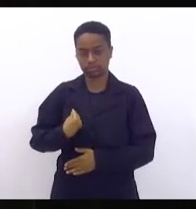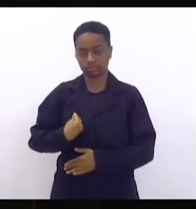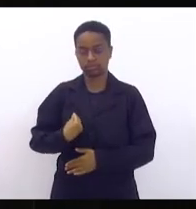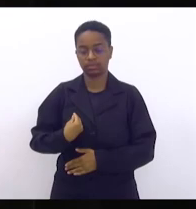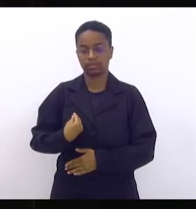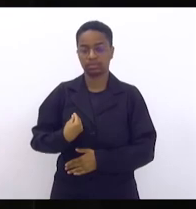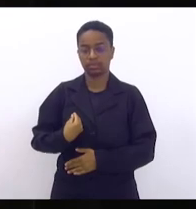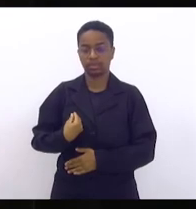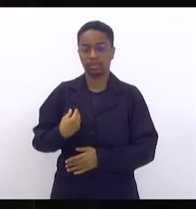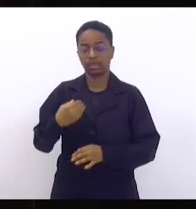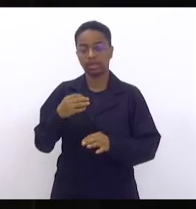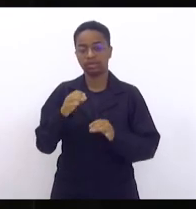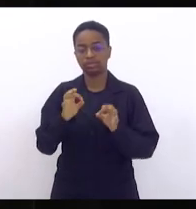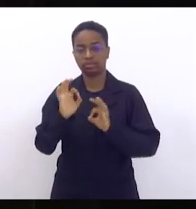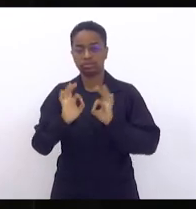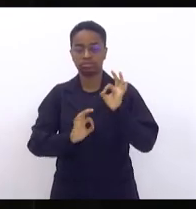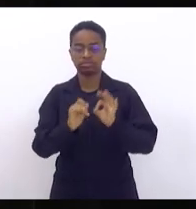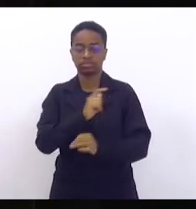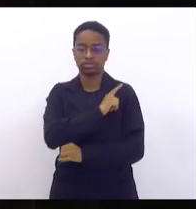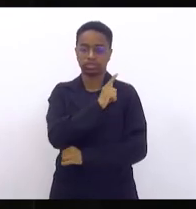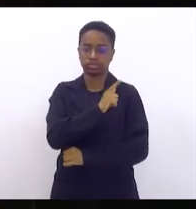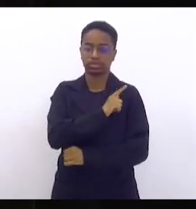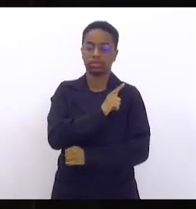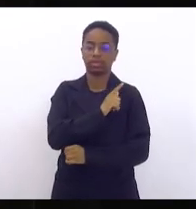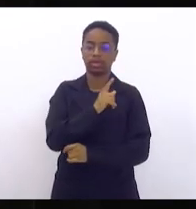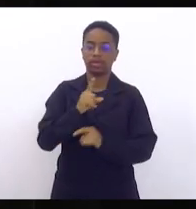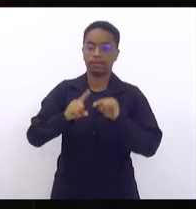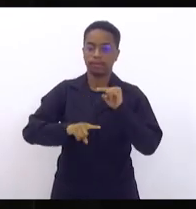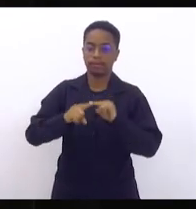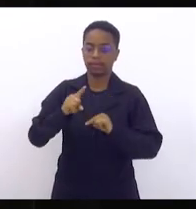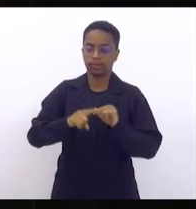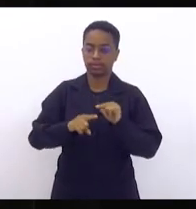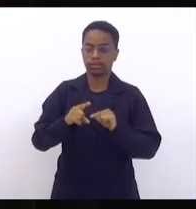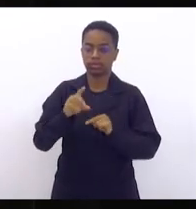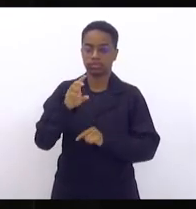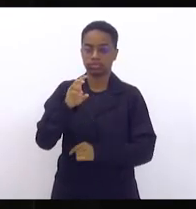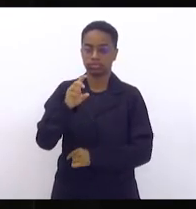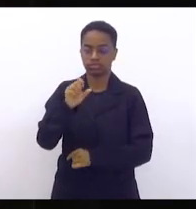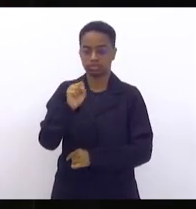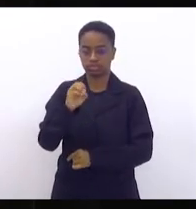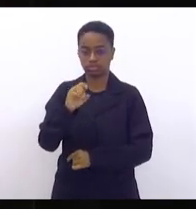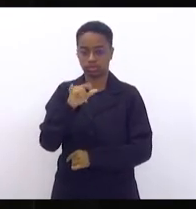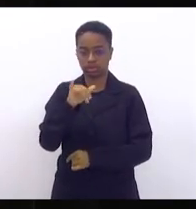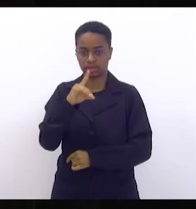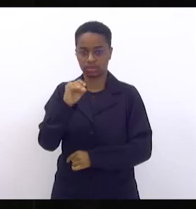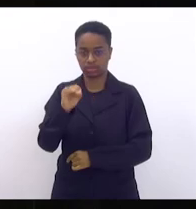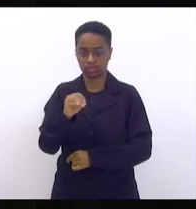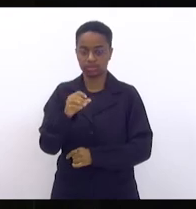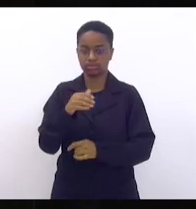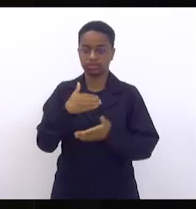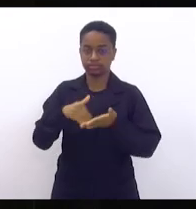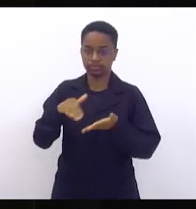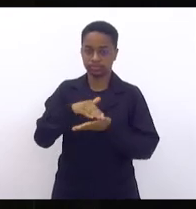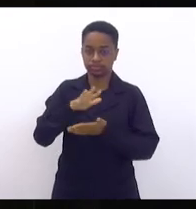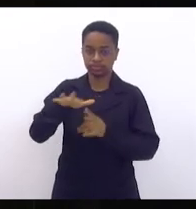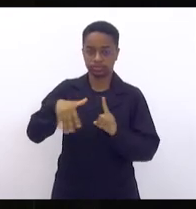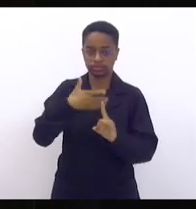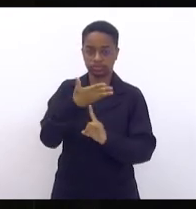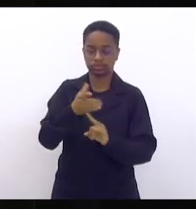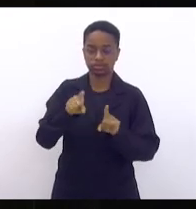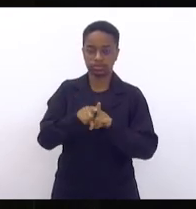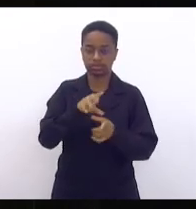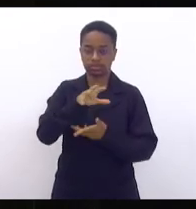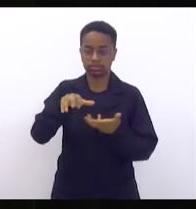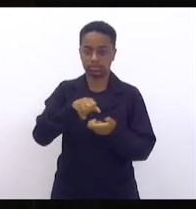superintendente de gestão de resíduos sólidos da Secretaria de Estado do ambiente e sustentabilidade os